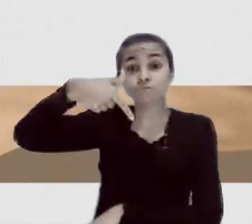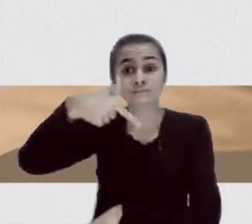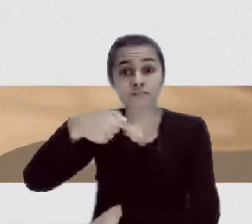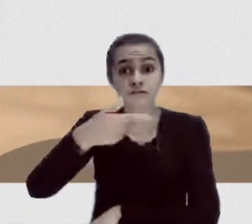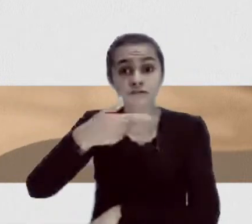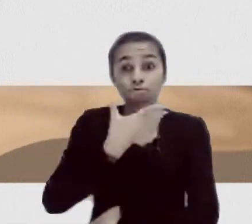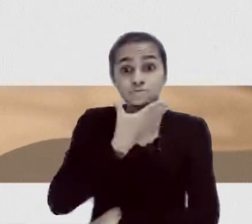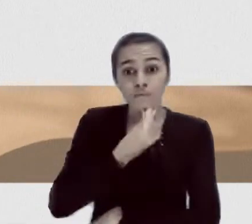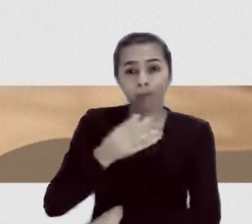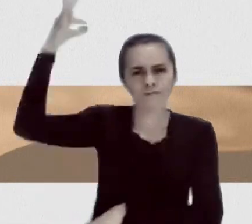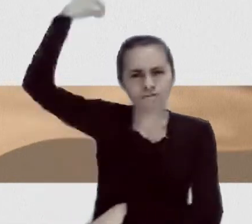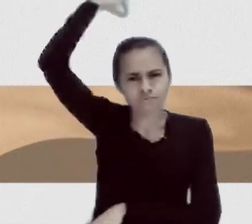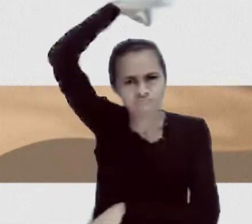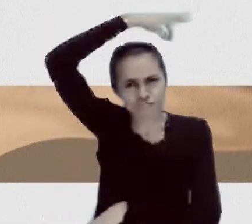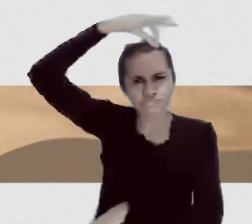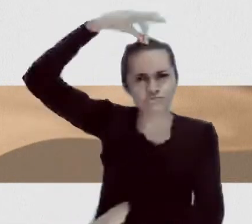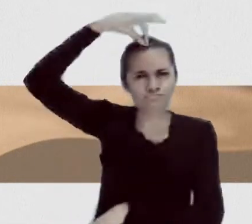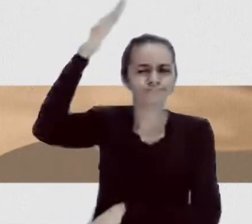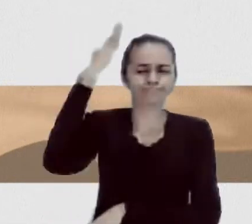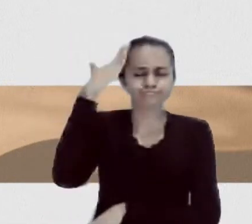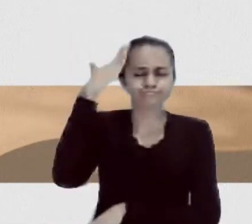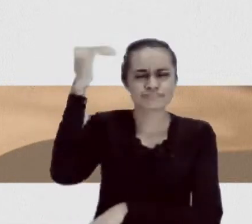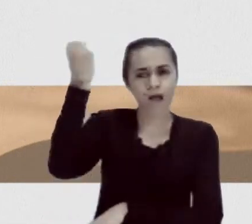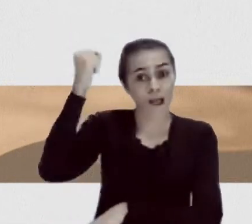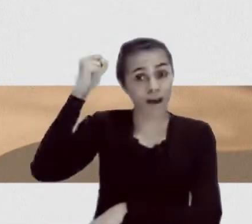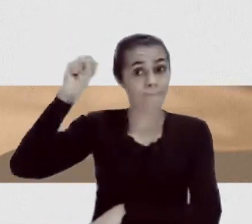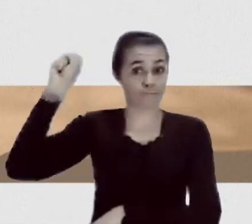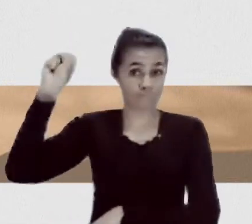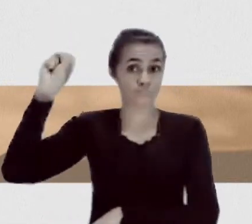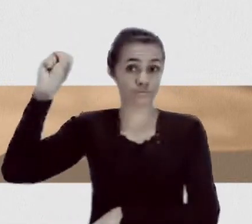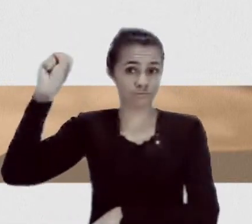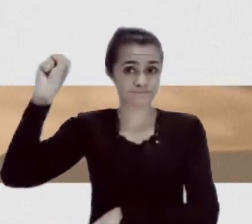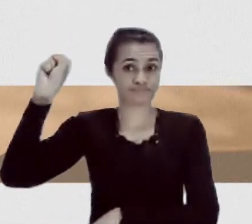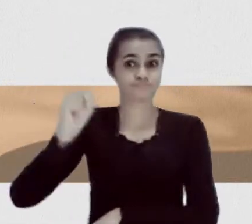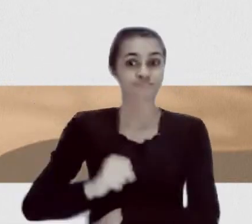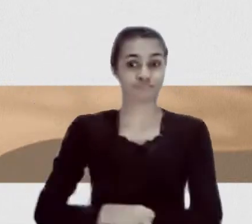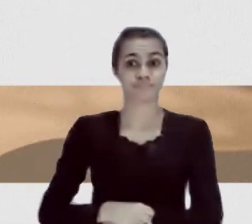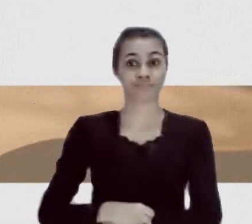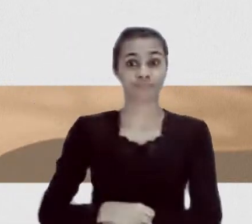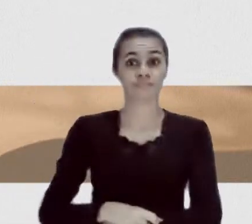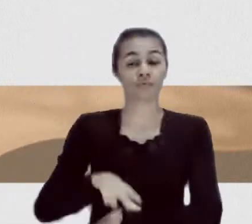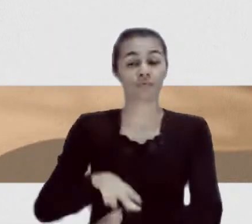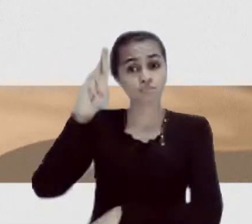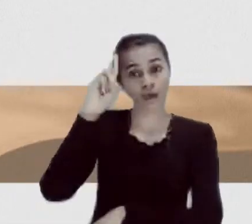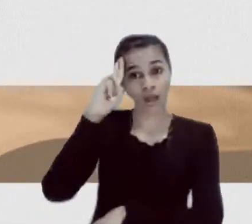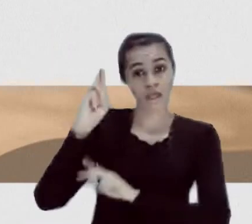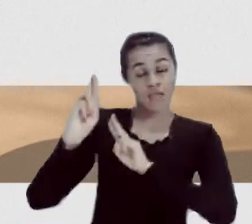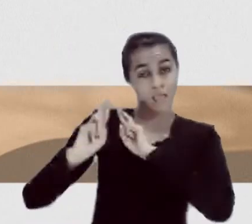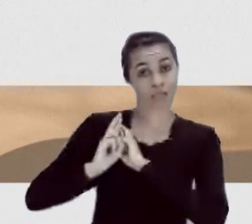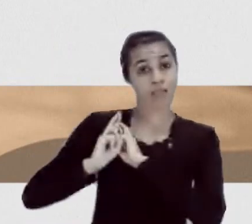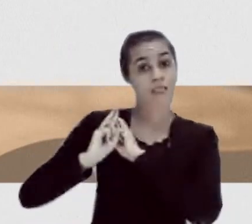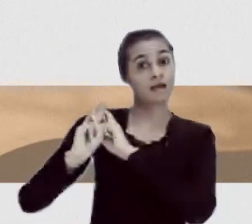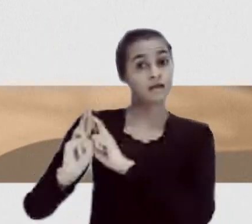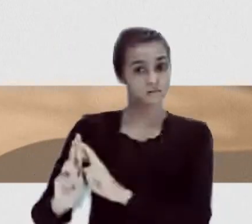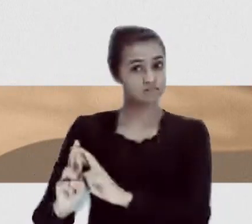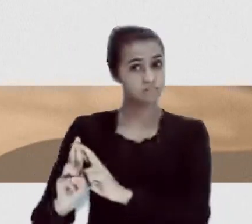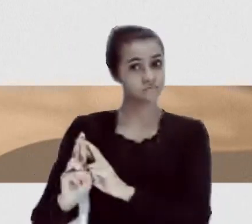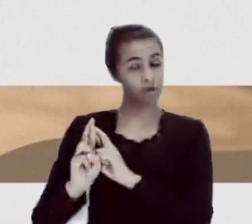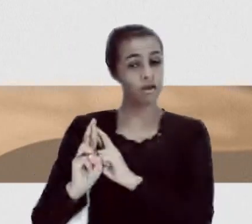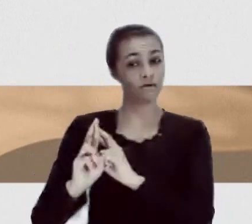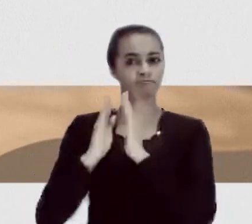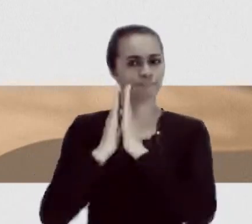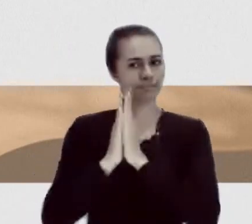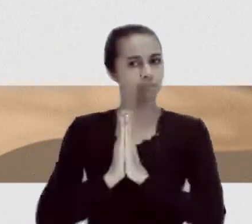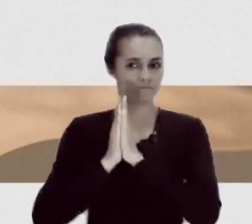espírito de sabedoria. Passaremos a eles essa tarefa e nos dedicaremos à oração e ao ministério da palavra.